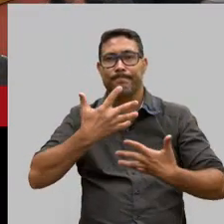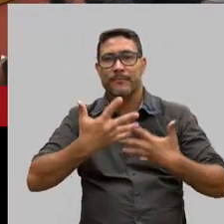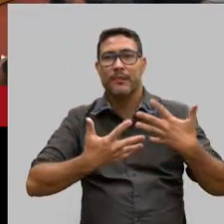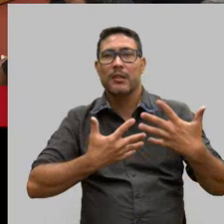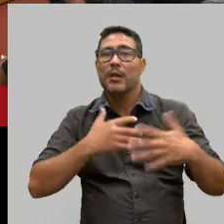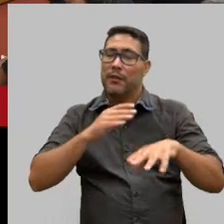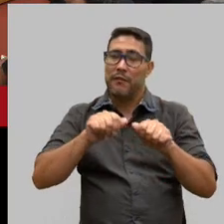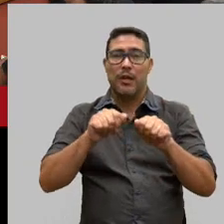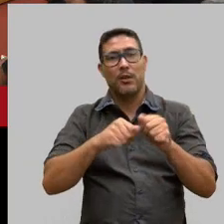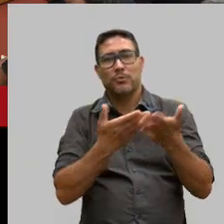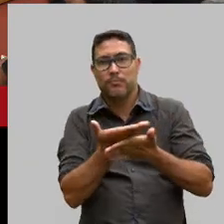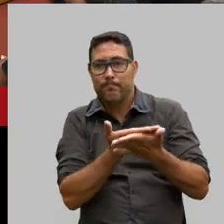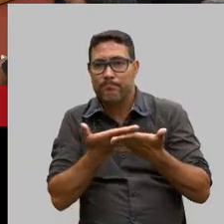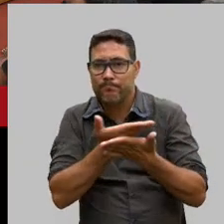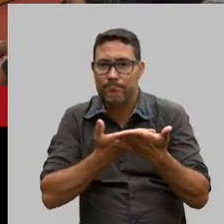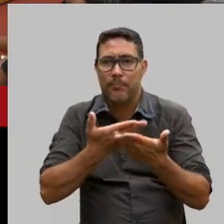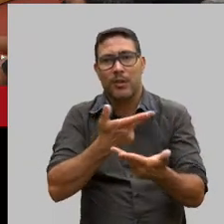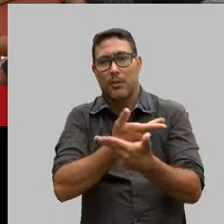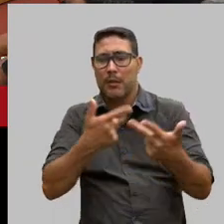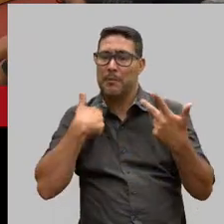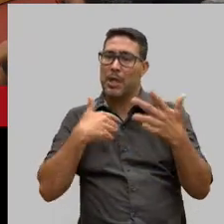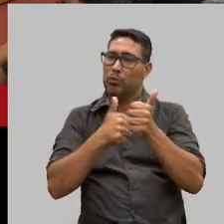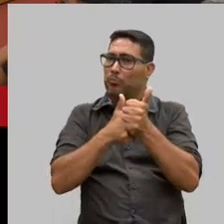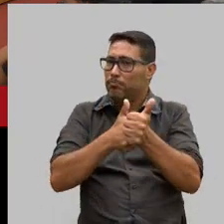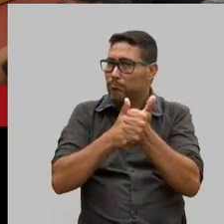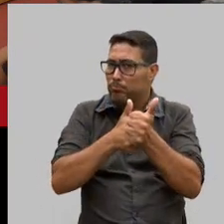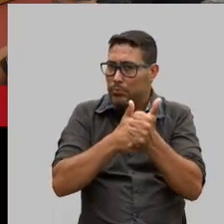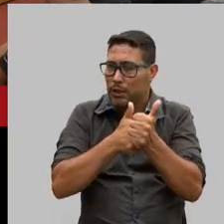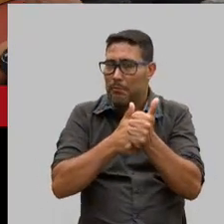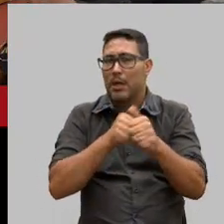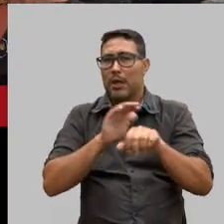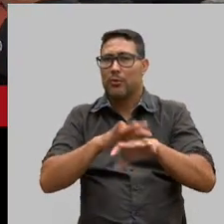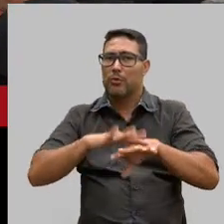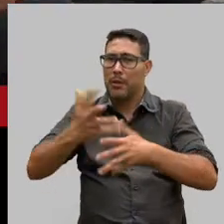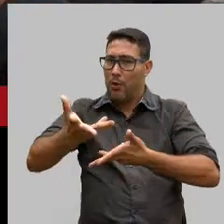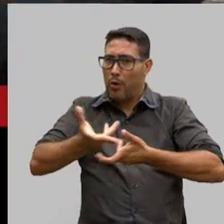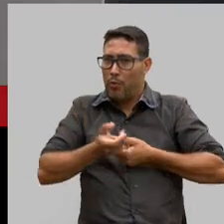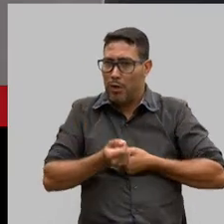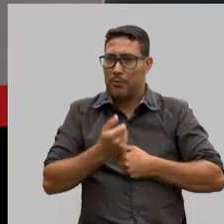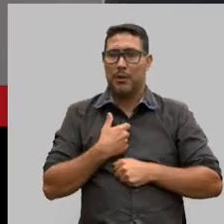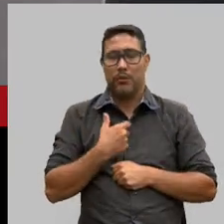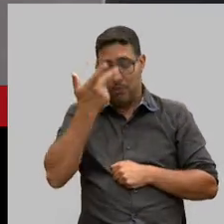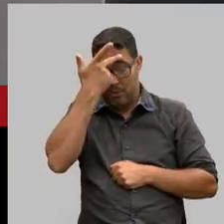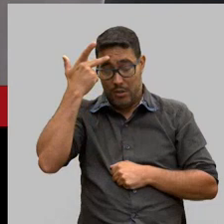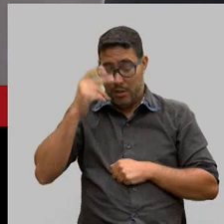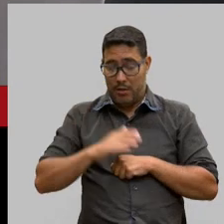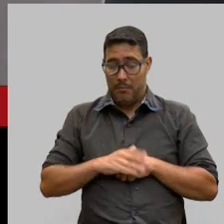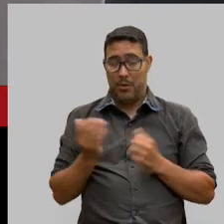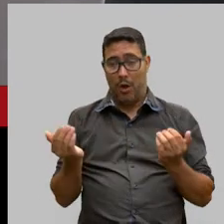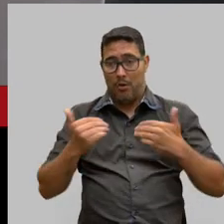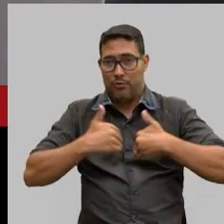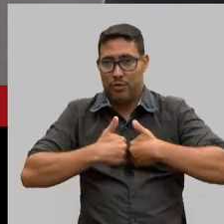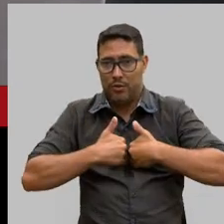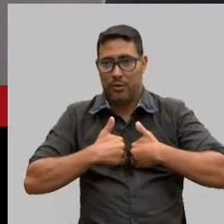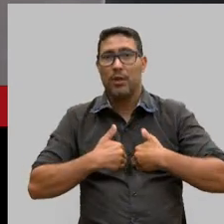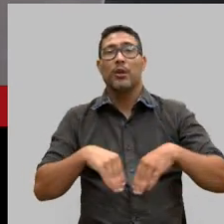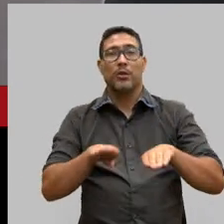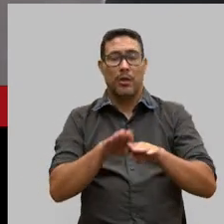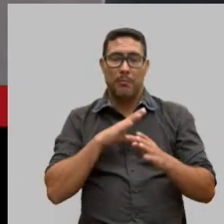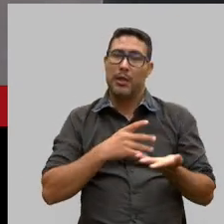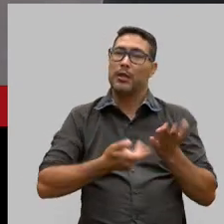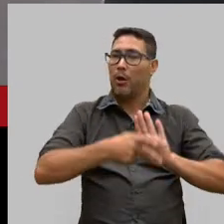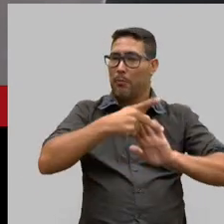tratamento que leva o acompanhamento que leva o acolhimento da pessoa autista eu também tenho projeto de leis nessa